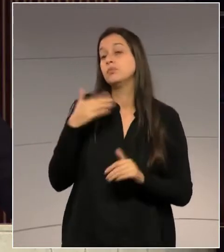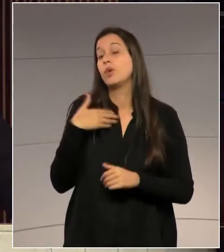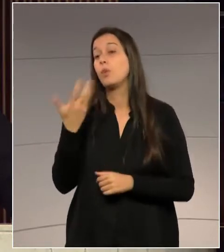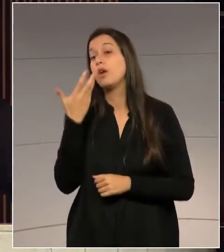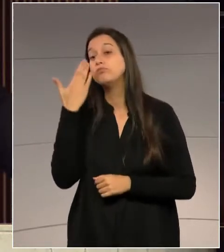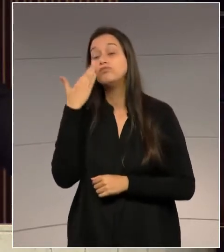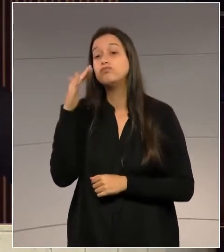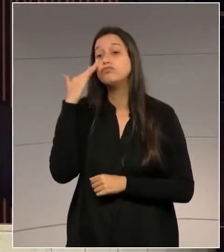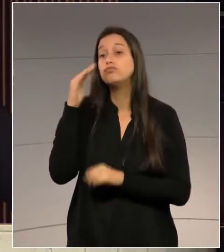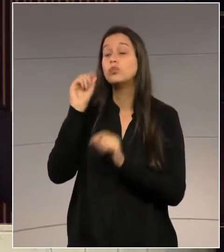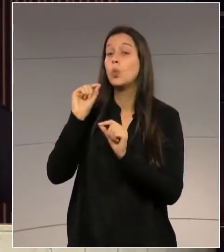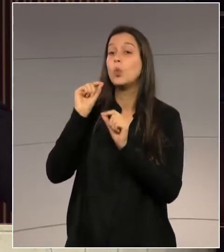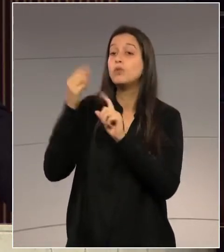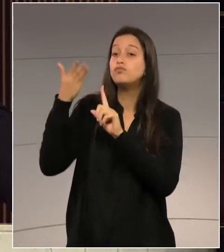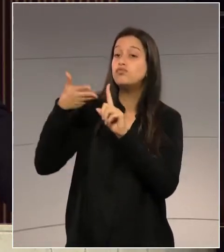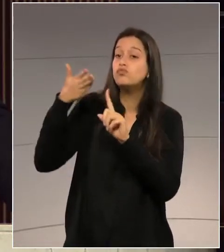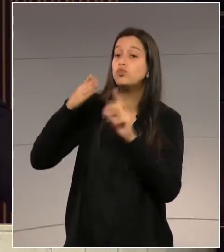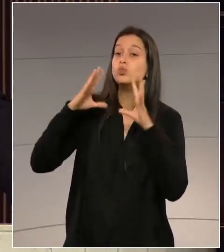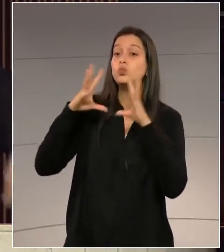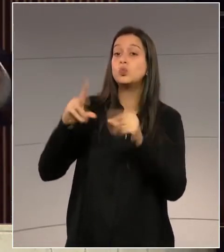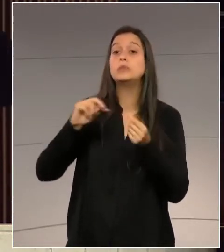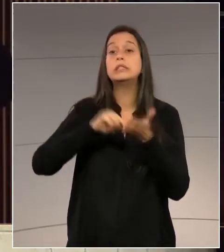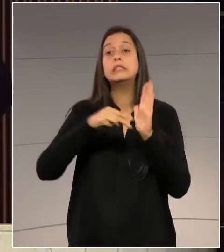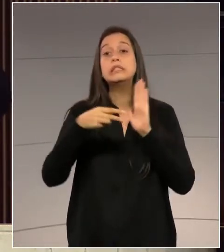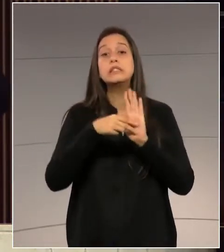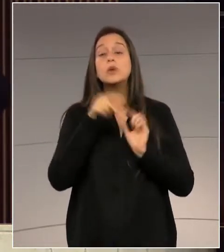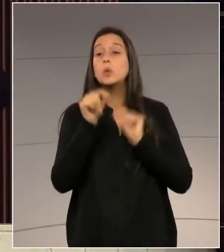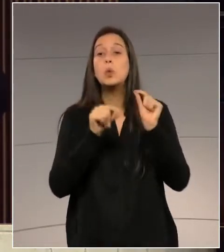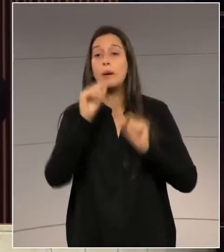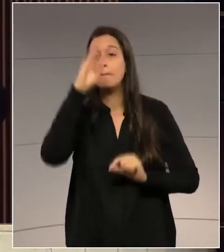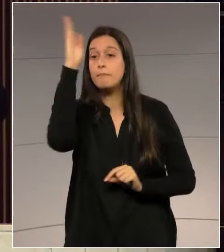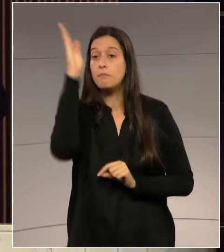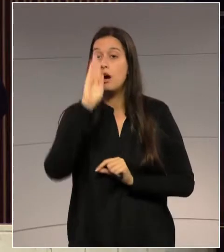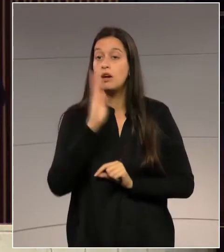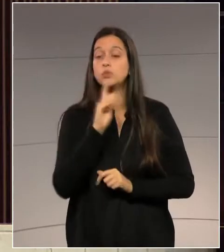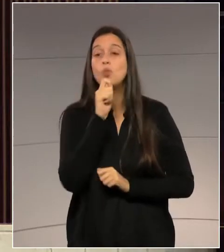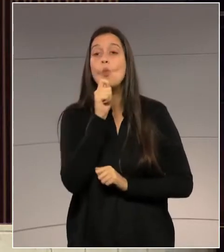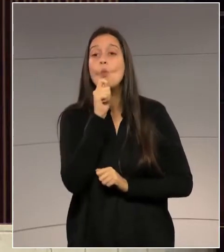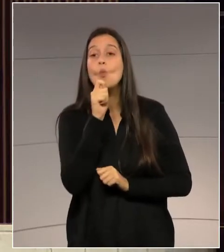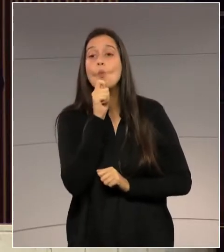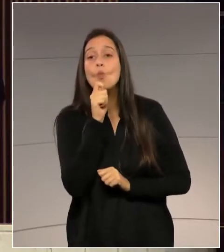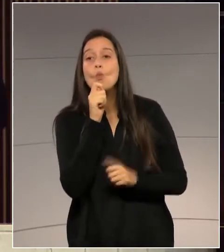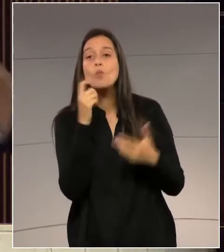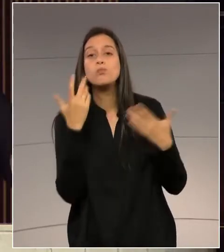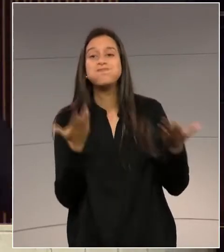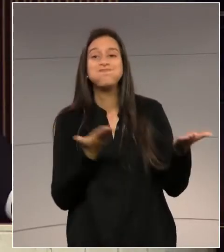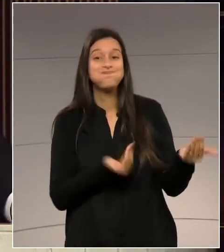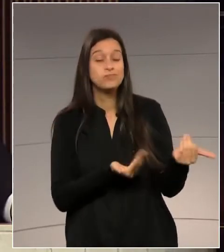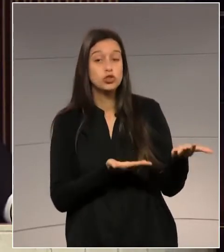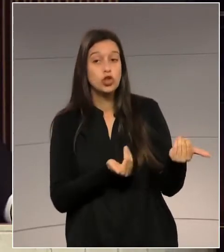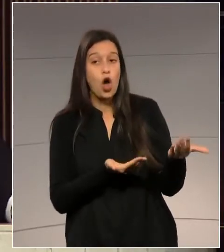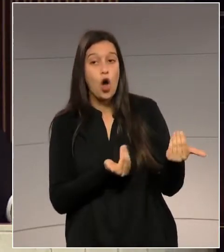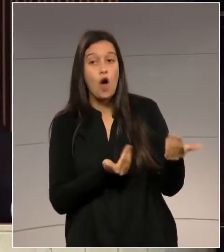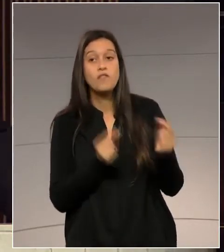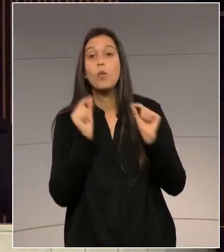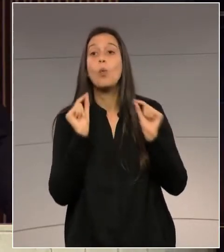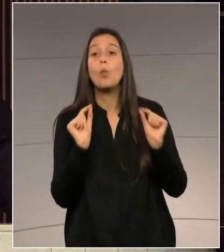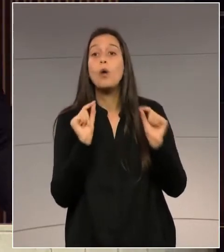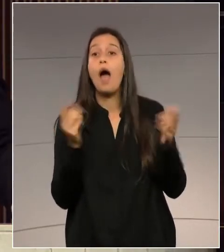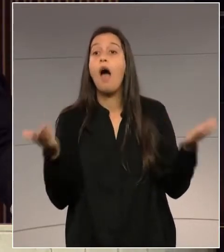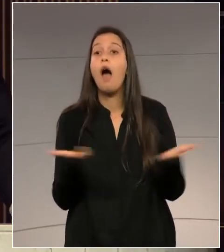é que no país a gente tenha jovens ainda cometendo esse tipo de delito que a verdade que ele queria o país era outro